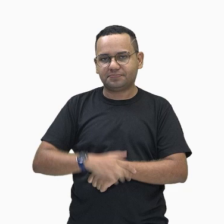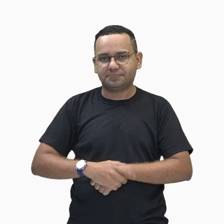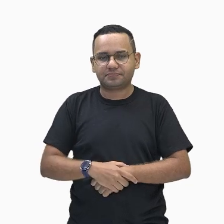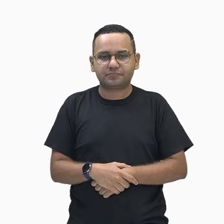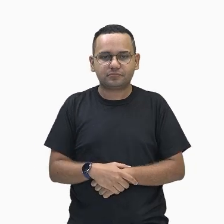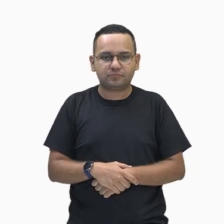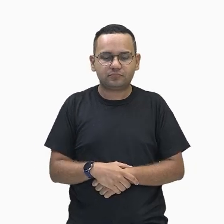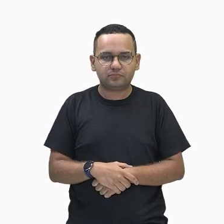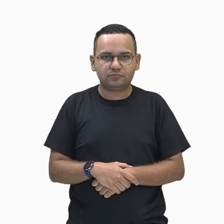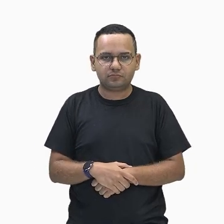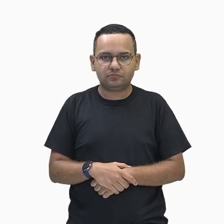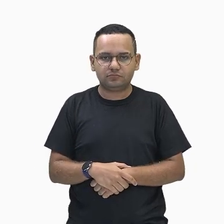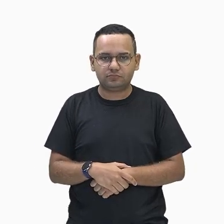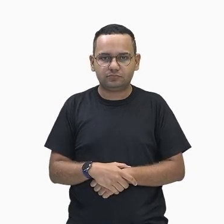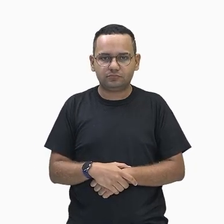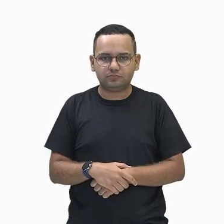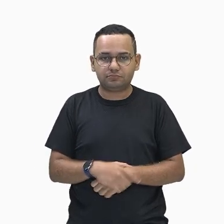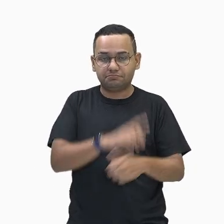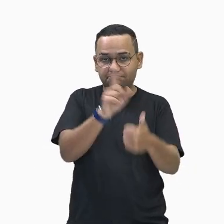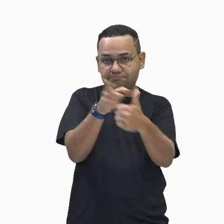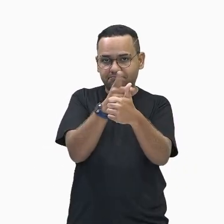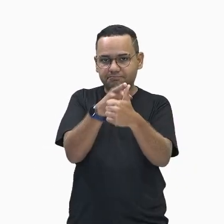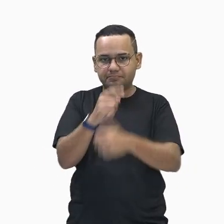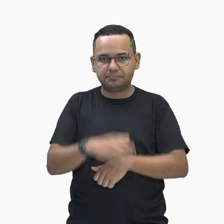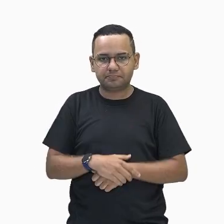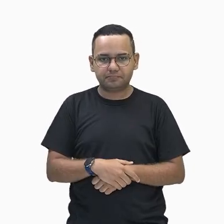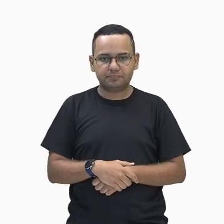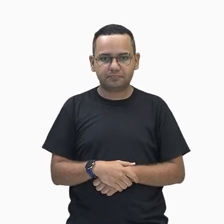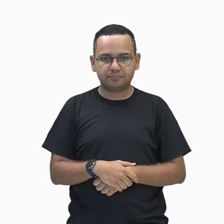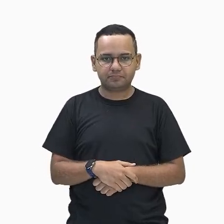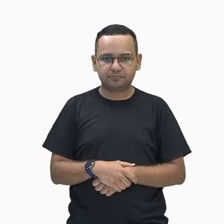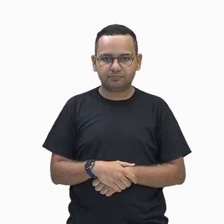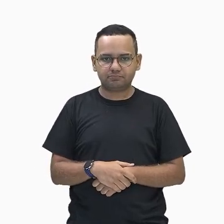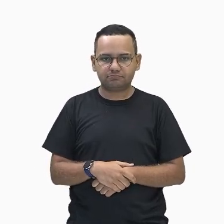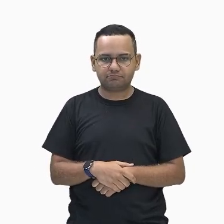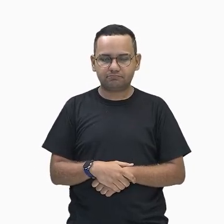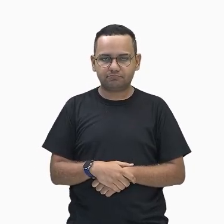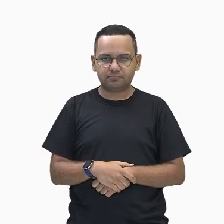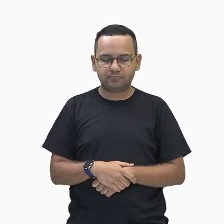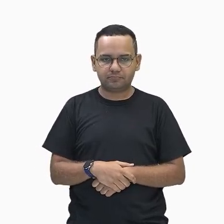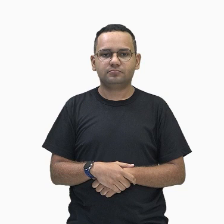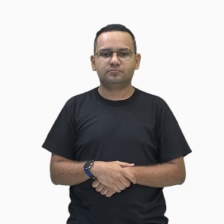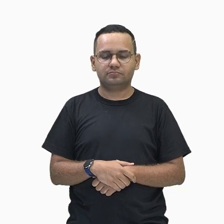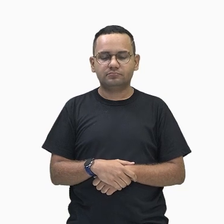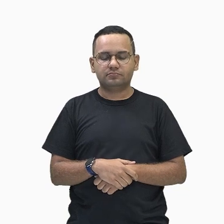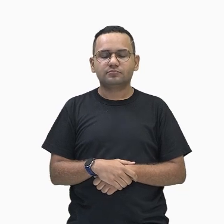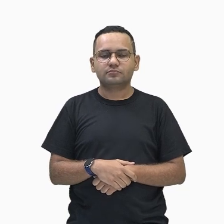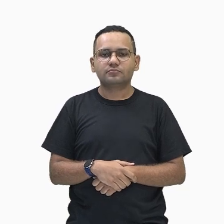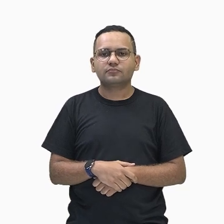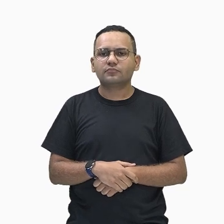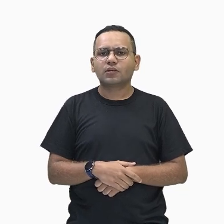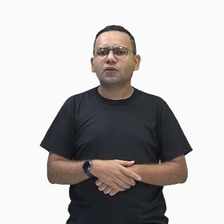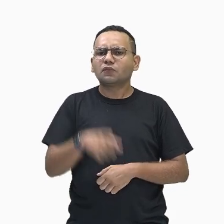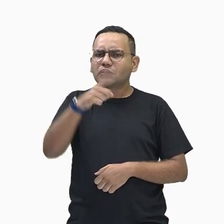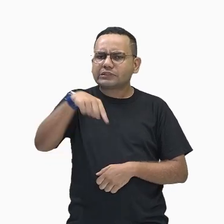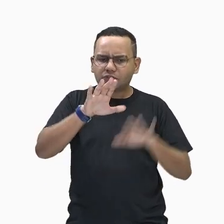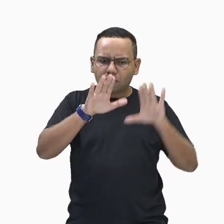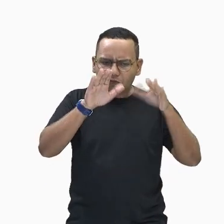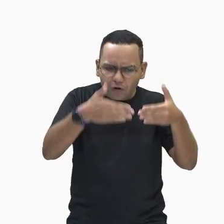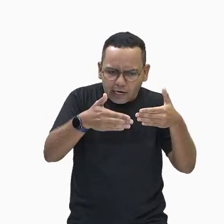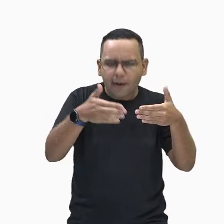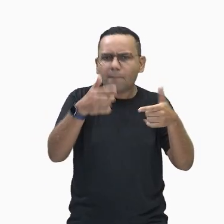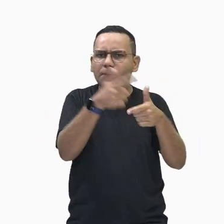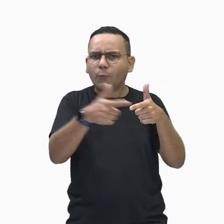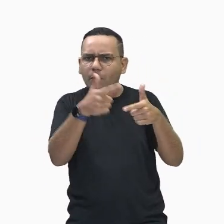só a primeira delas é não supervaloriza os seus defeitos e aí a gente às vezes olha pro